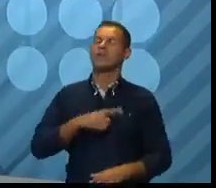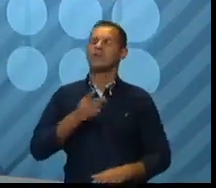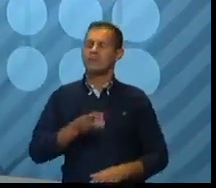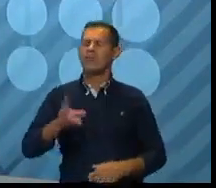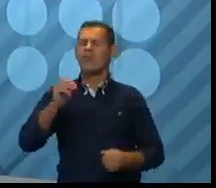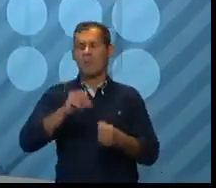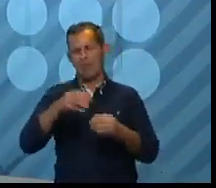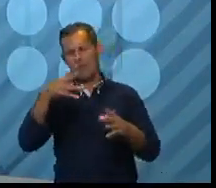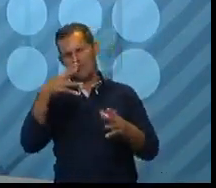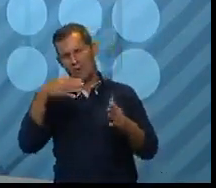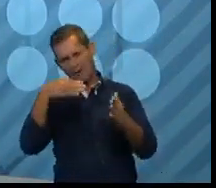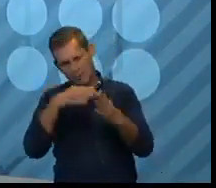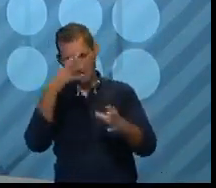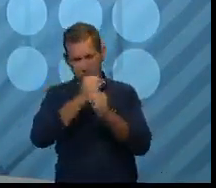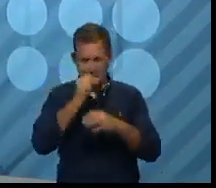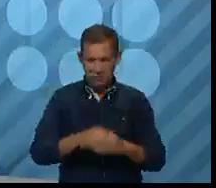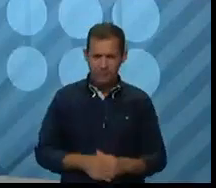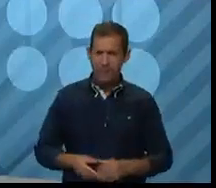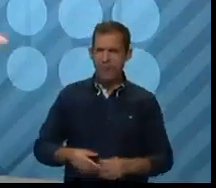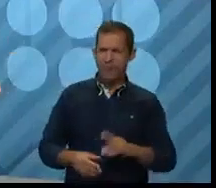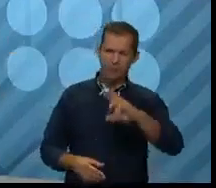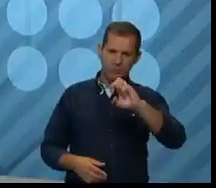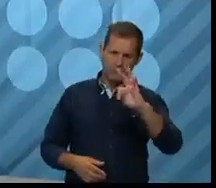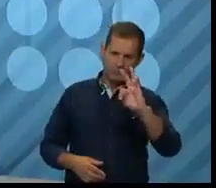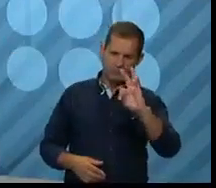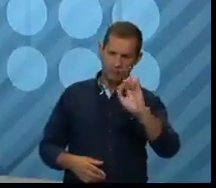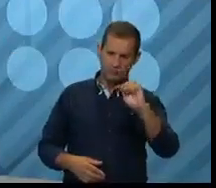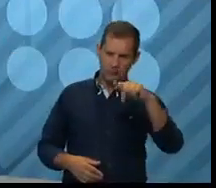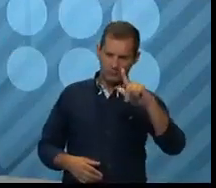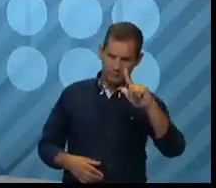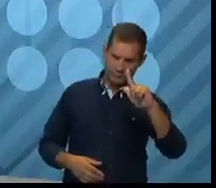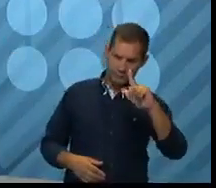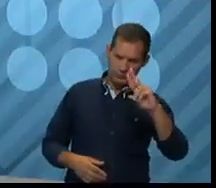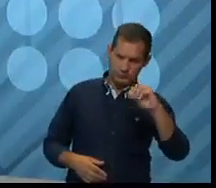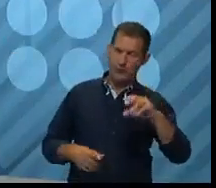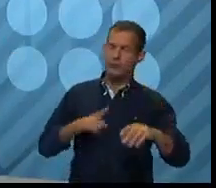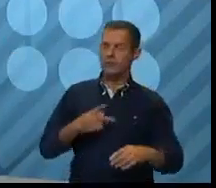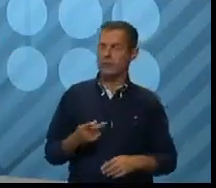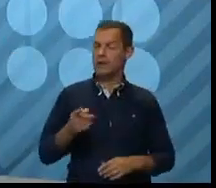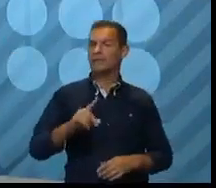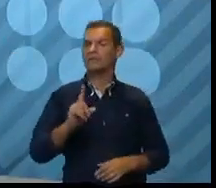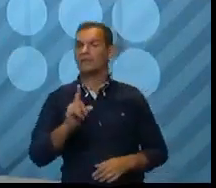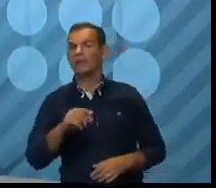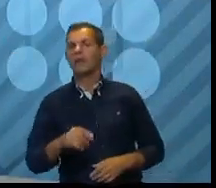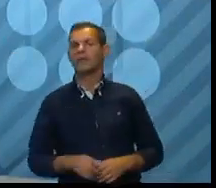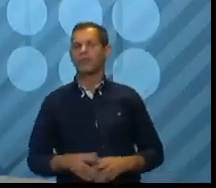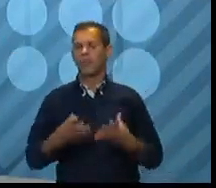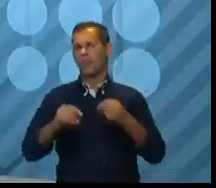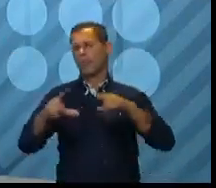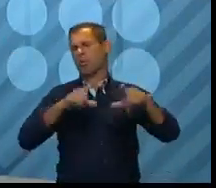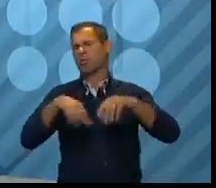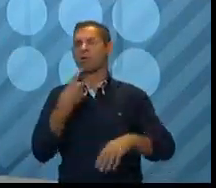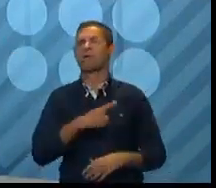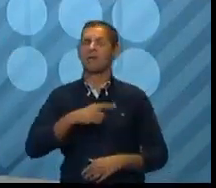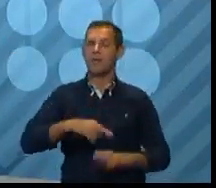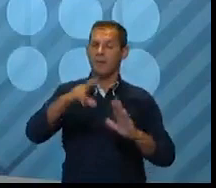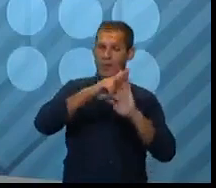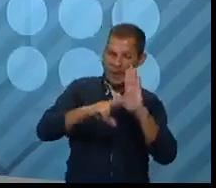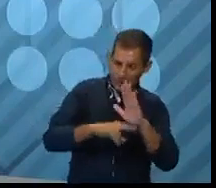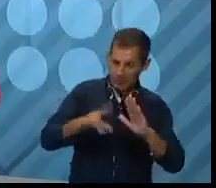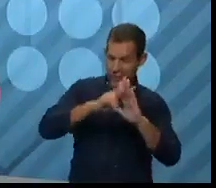limite da soma desses retângulos, quando os retângulos tendem ao infinito? Não, dá muito trabalho. Nós temos